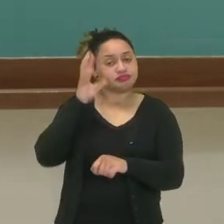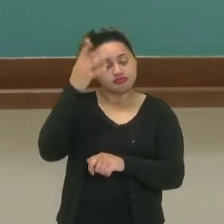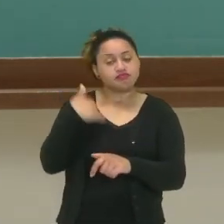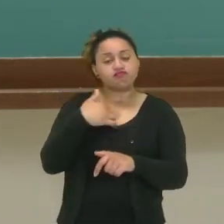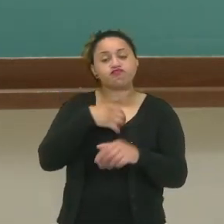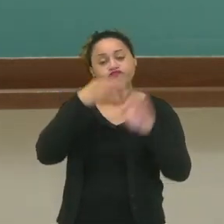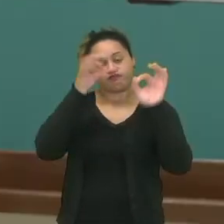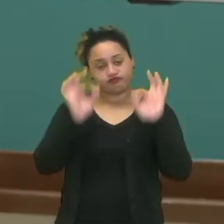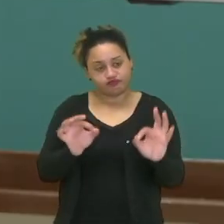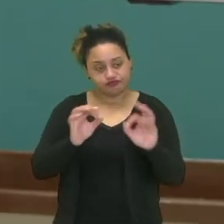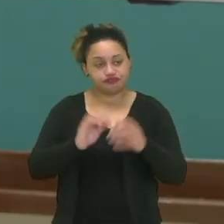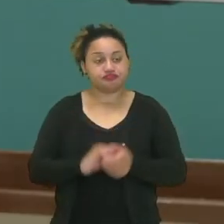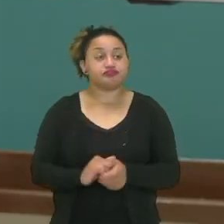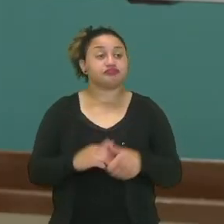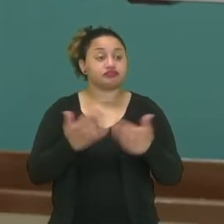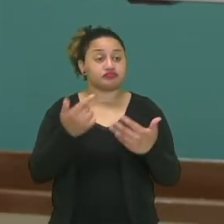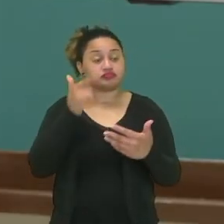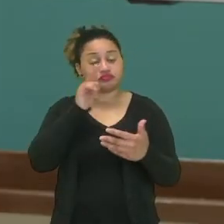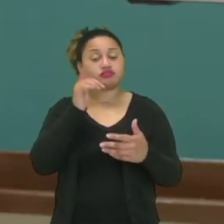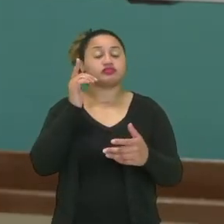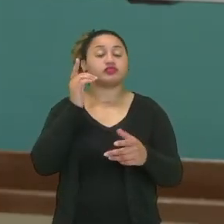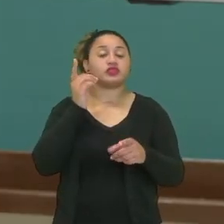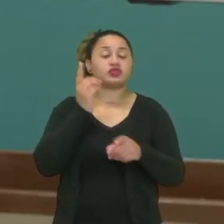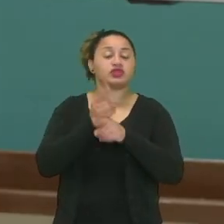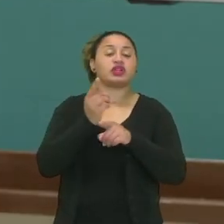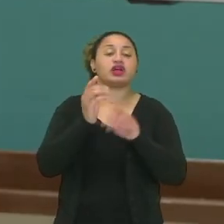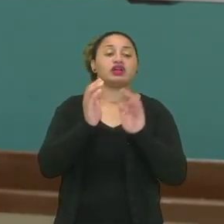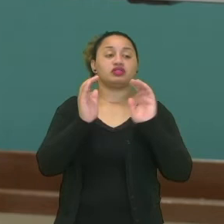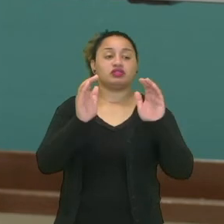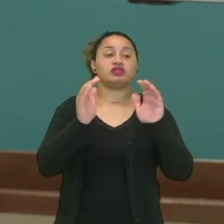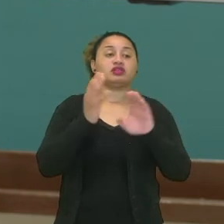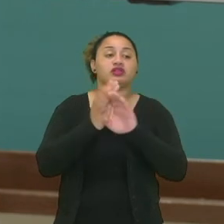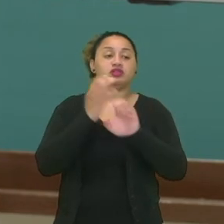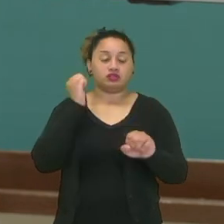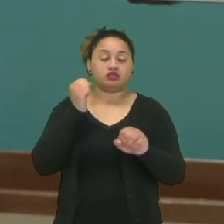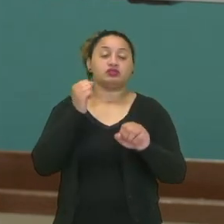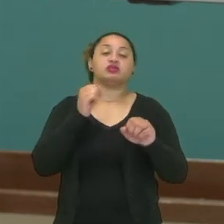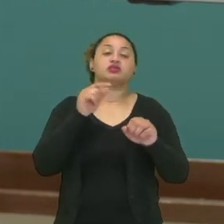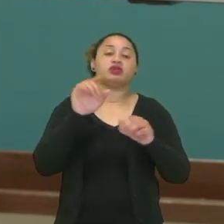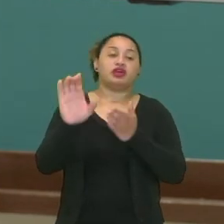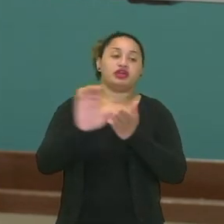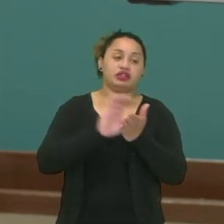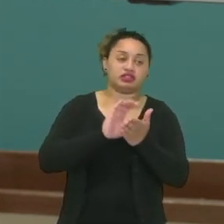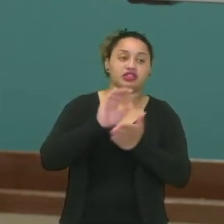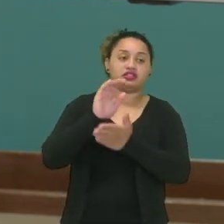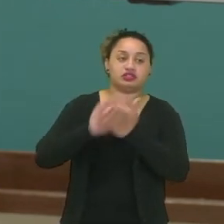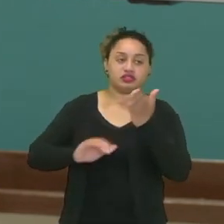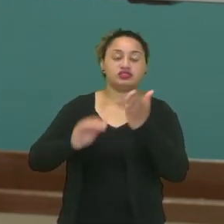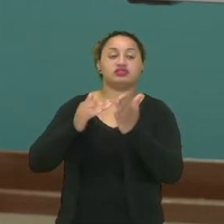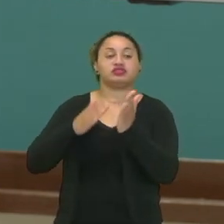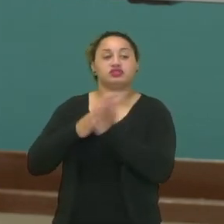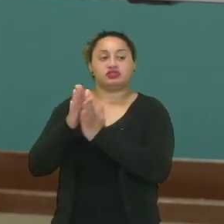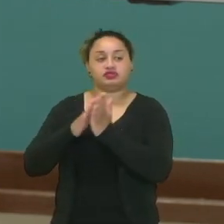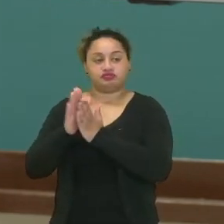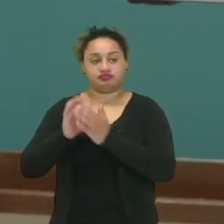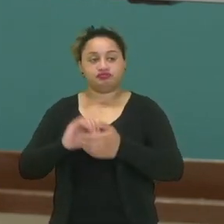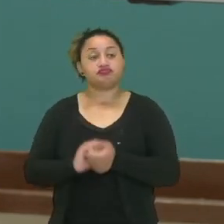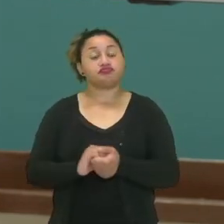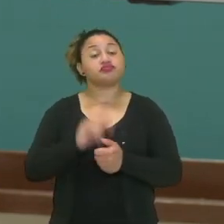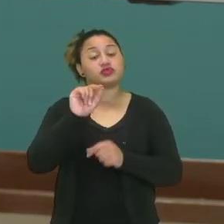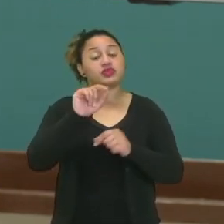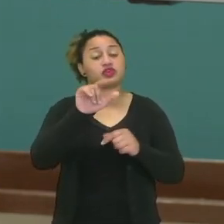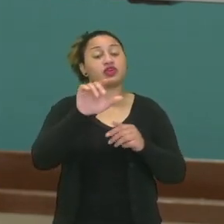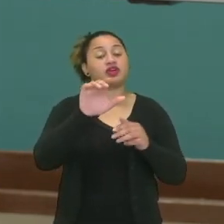vamos lá. Então, para a gente achar a função lucro, nós vamos fazer a receita menos a função custo. Então, a função receita